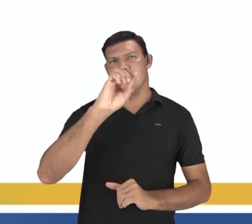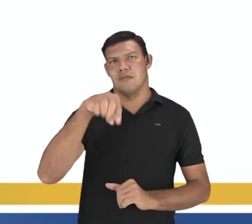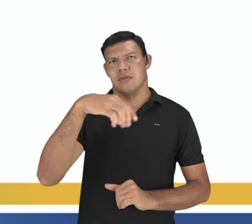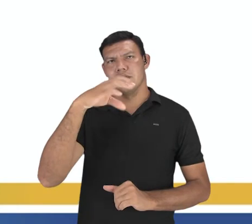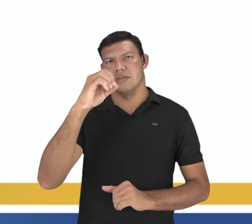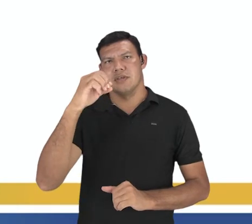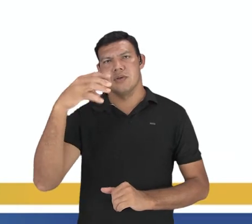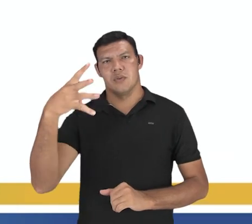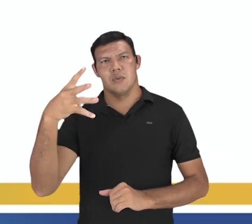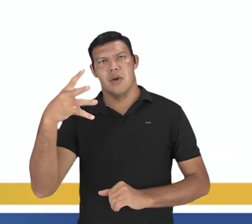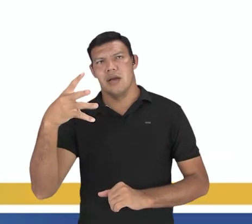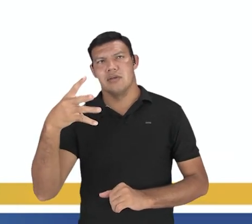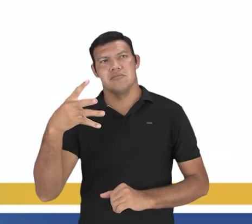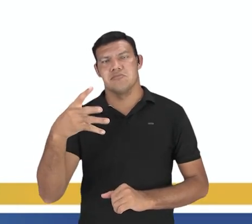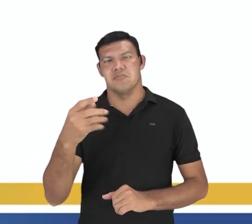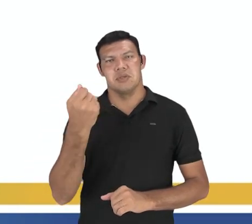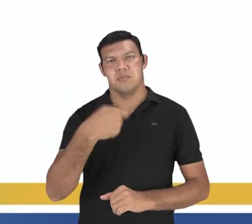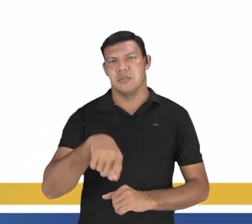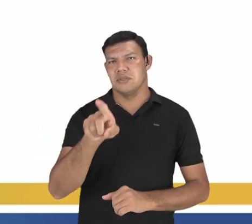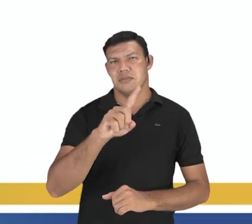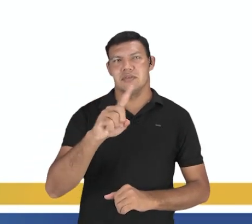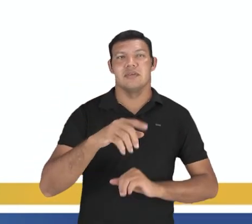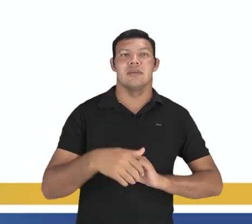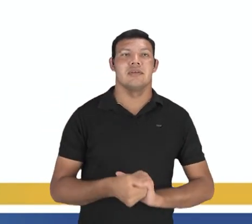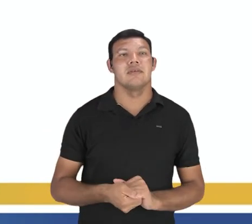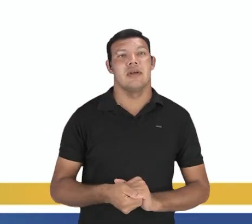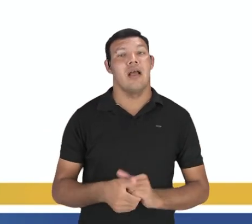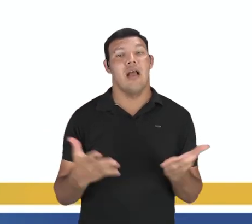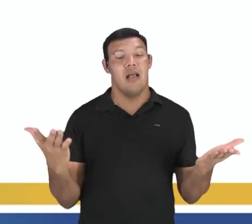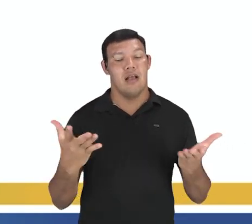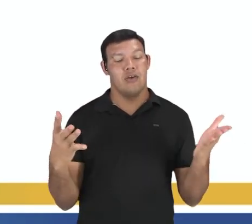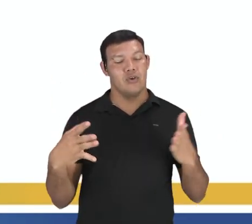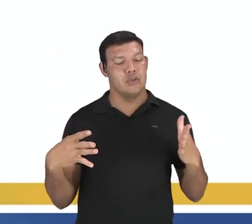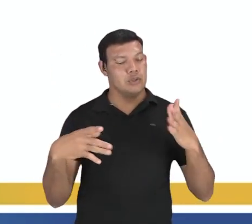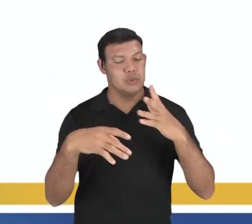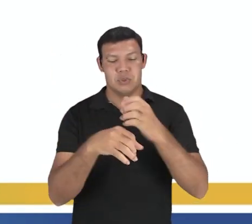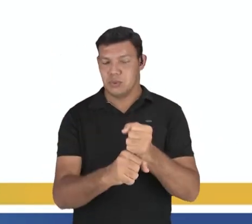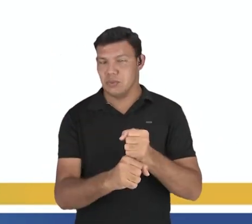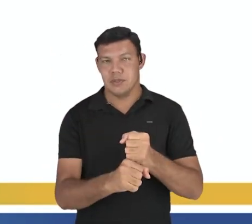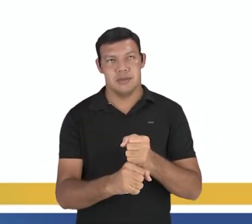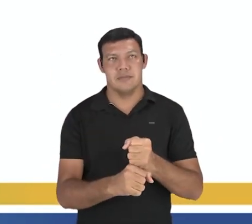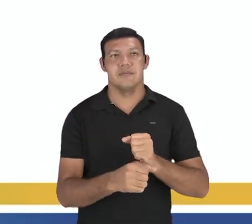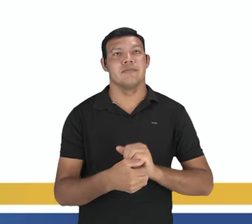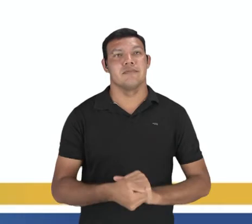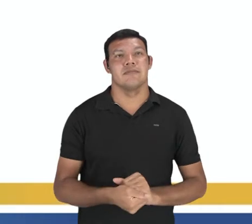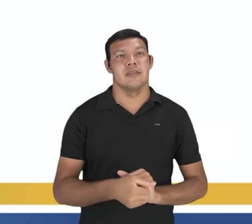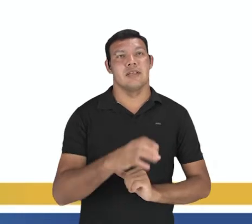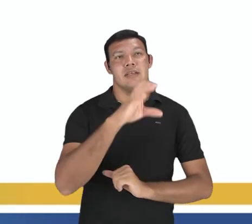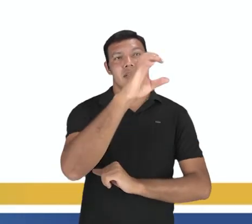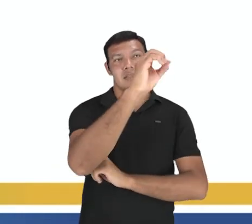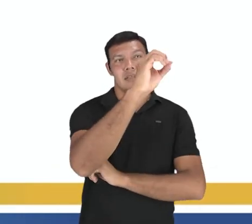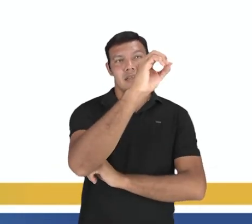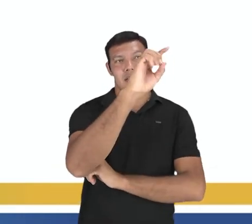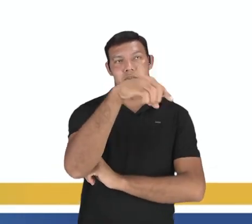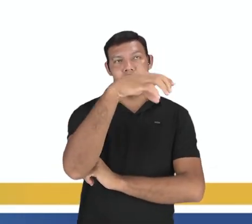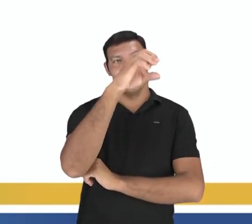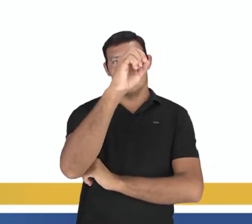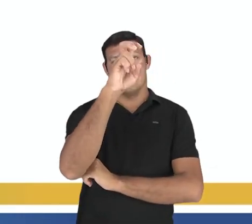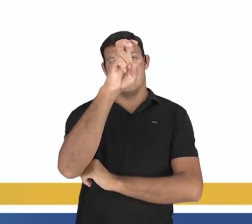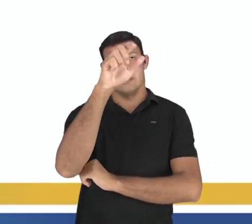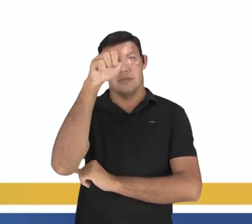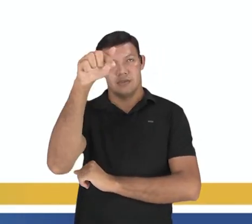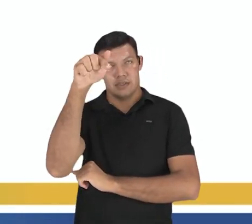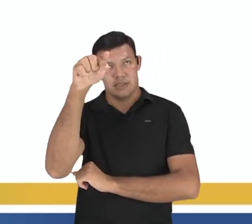agora para saber a distância percorrida a gente vai somar todo o percurso bom então eu tenho aí já